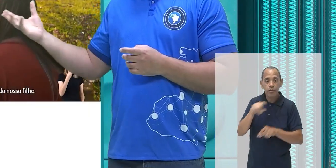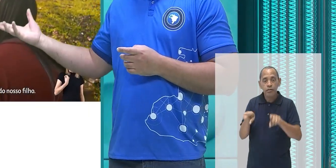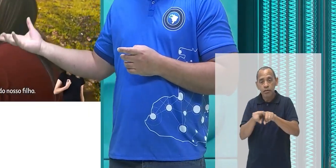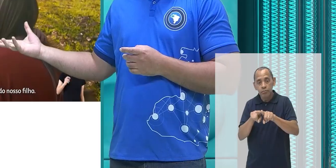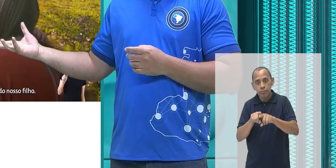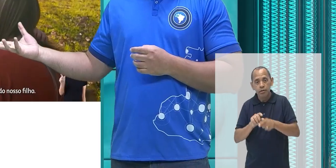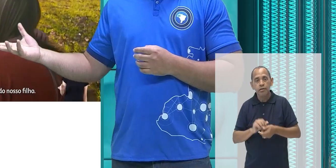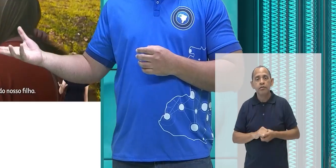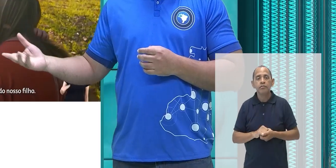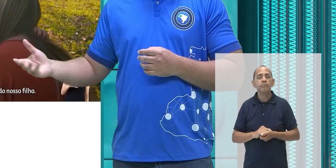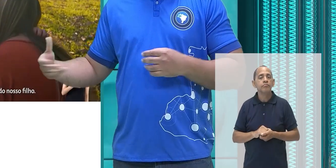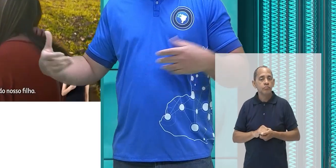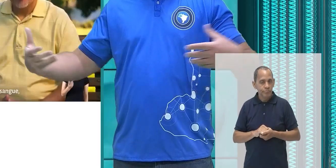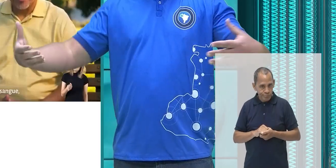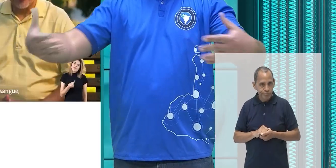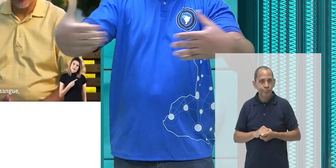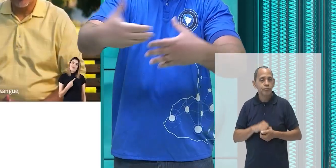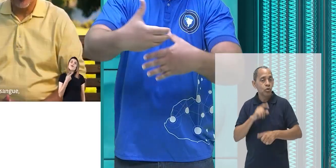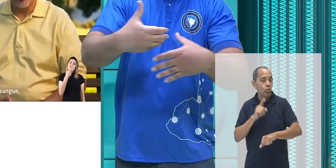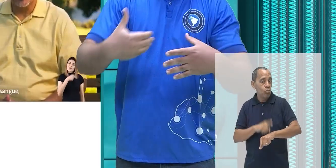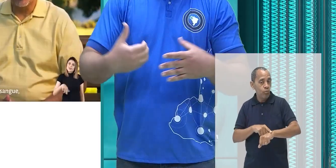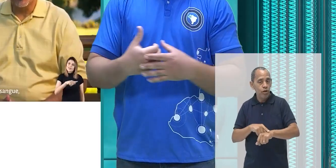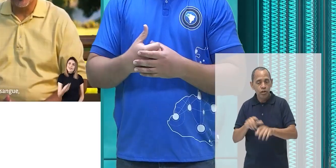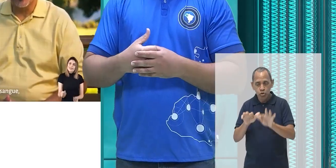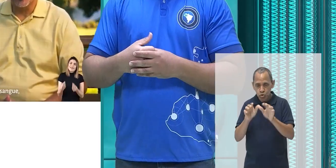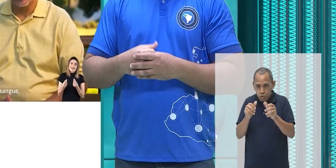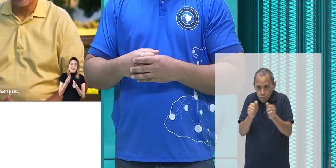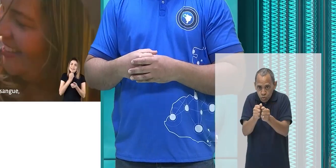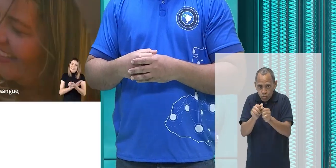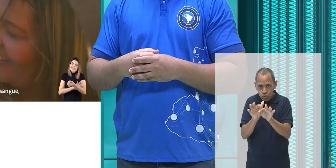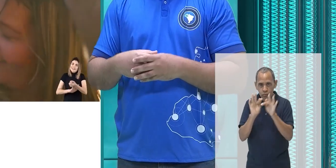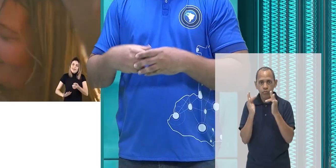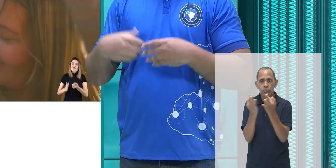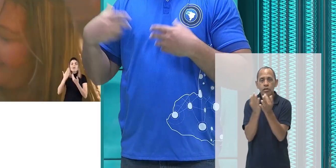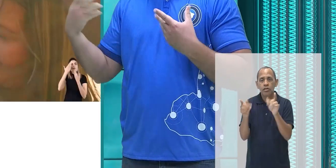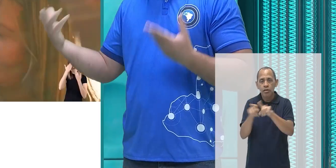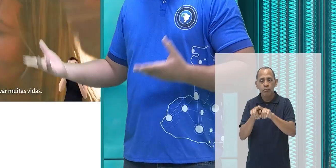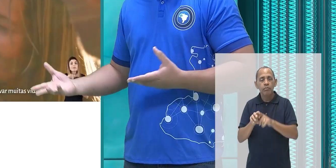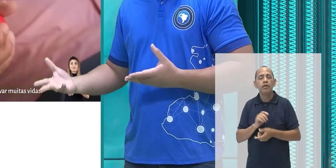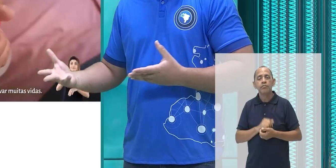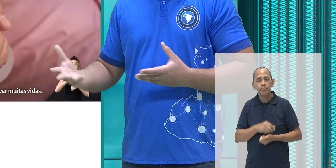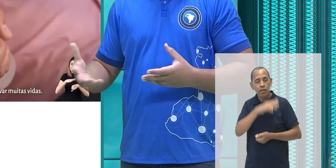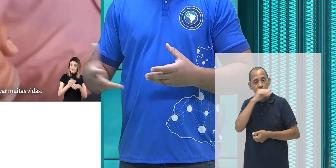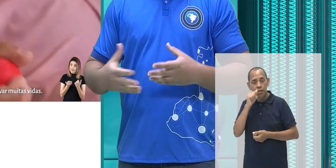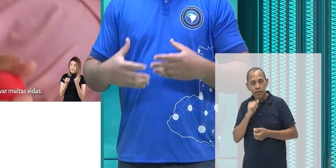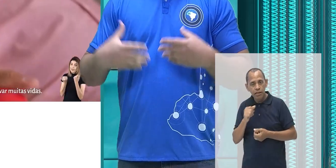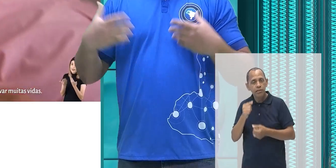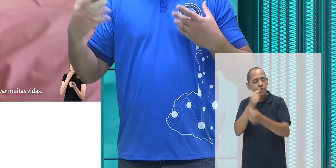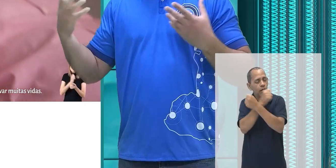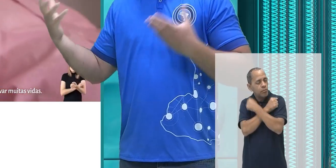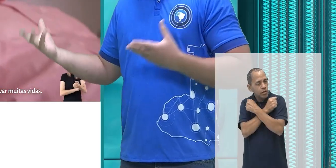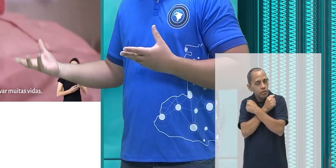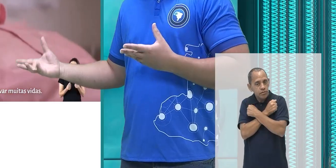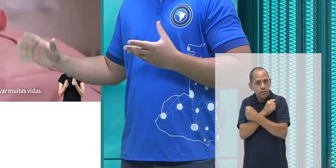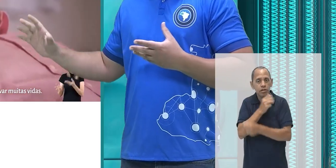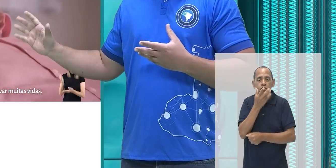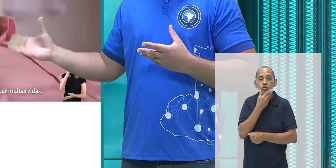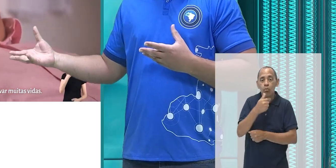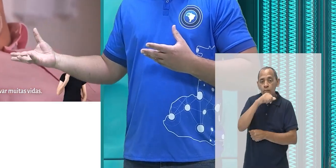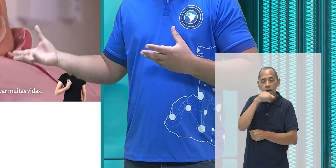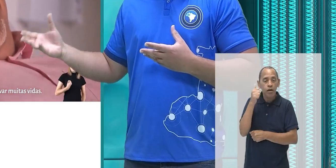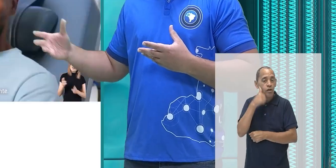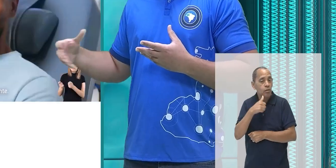disso, olha só, o momento familiar da criança abraçando os pais, o pai agradecendo. Percebam aqui